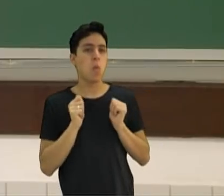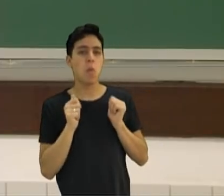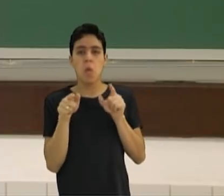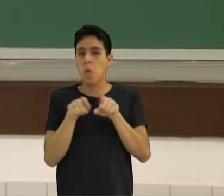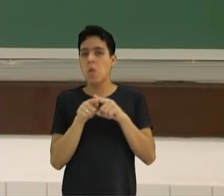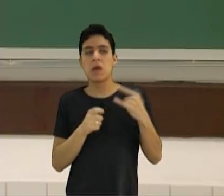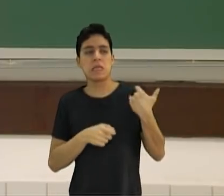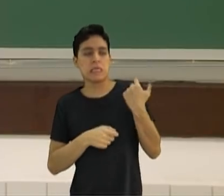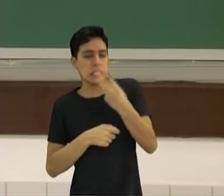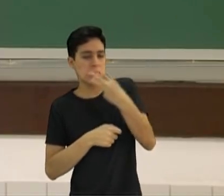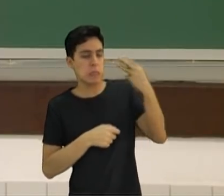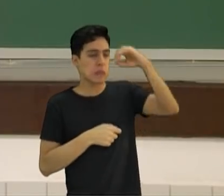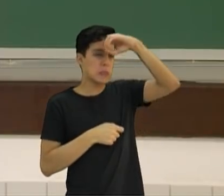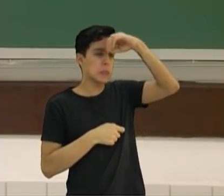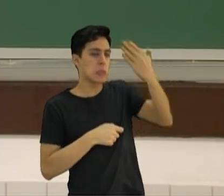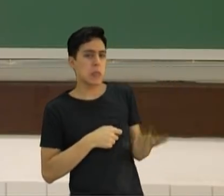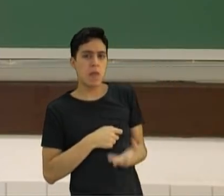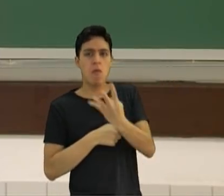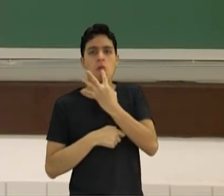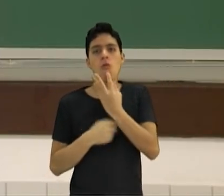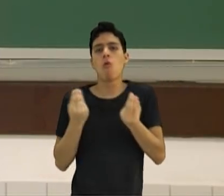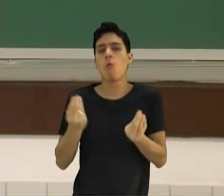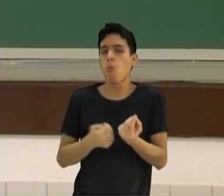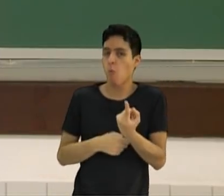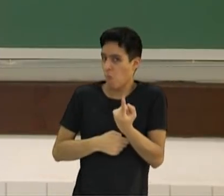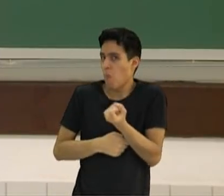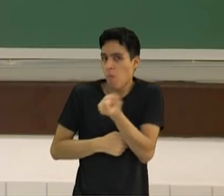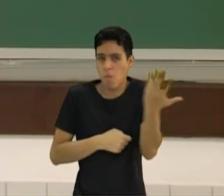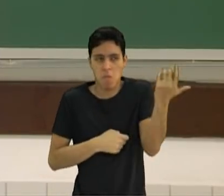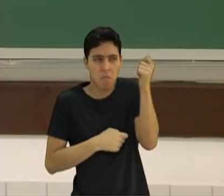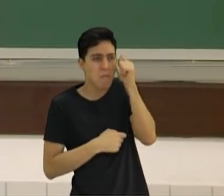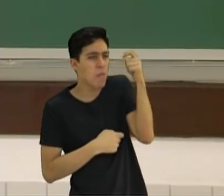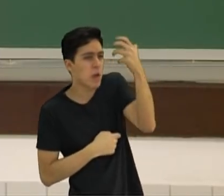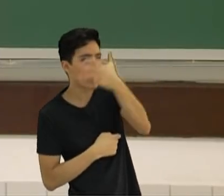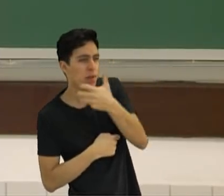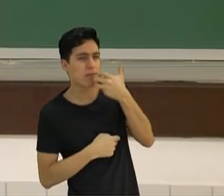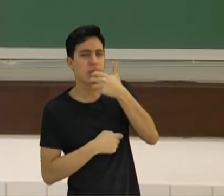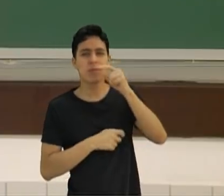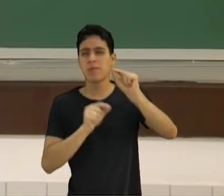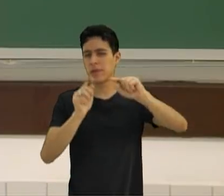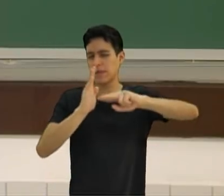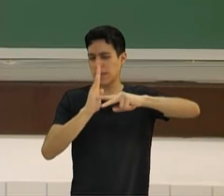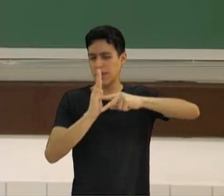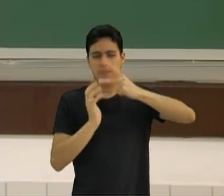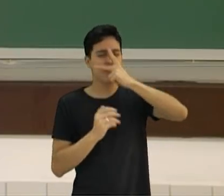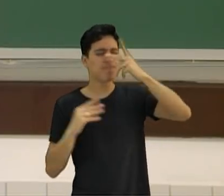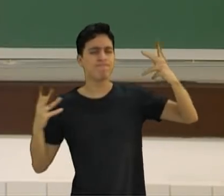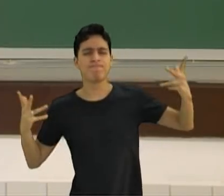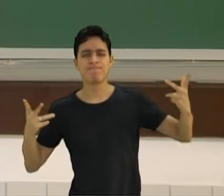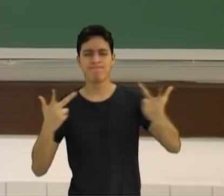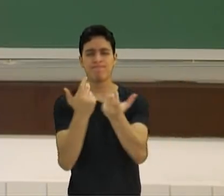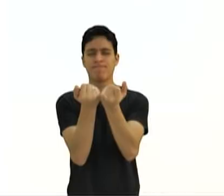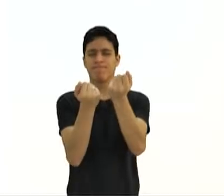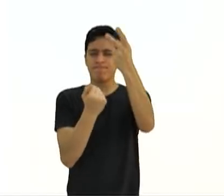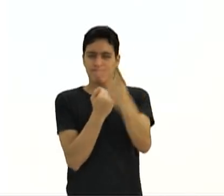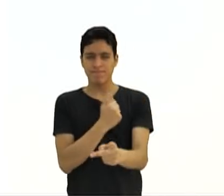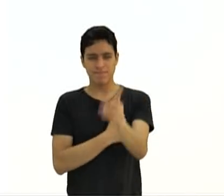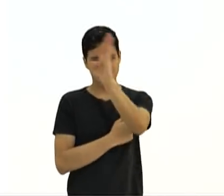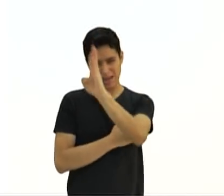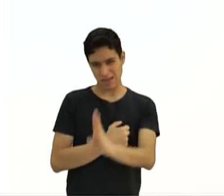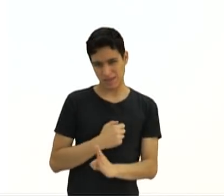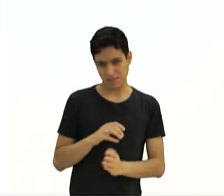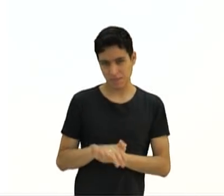nos 33 anos sem conhecer algumas cantoras que são uma joia do nosso país, certo? O que você